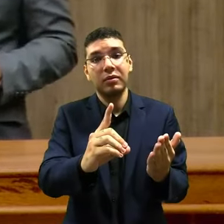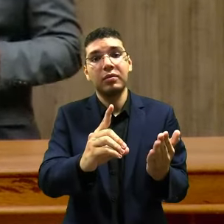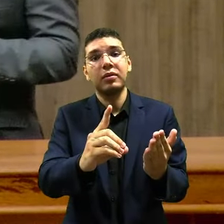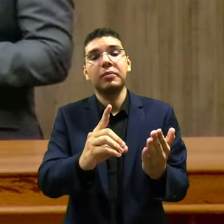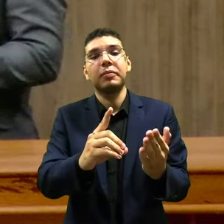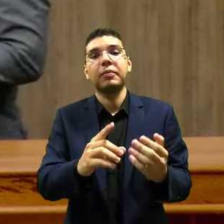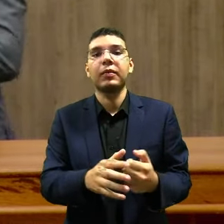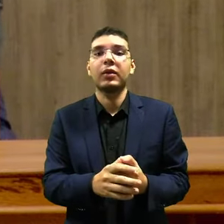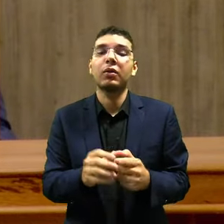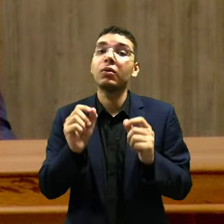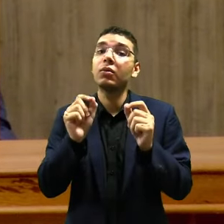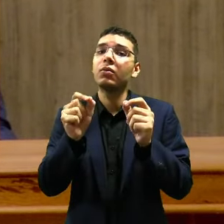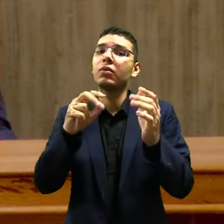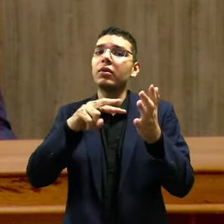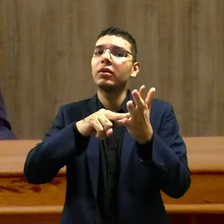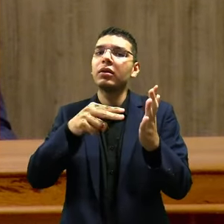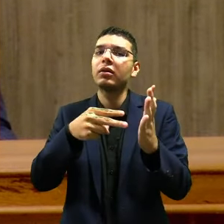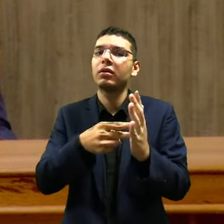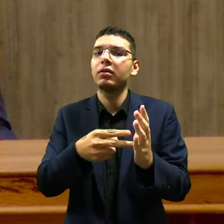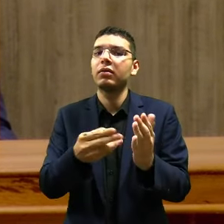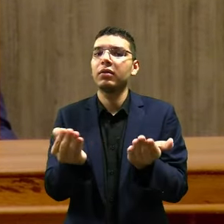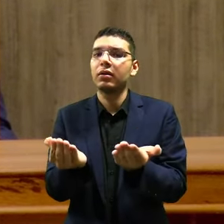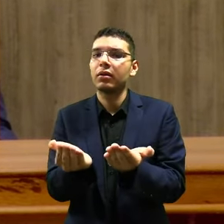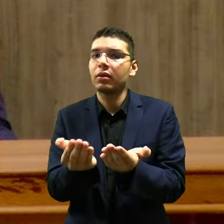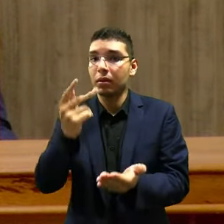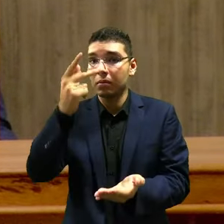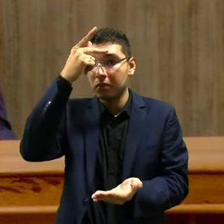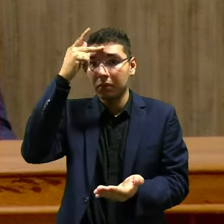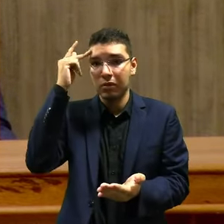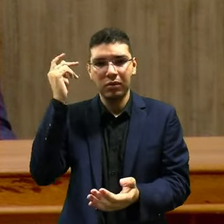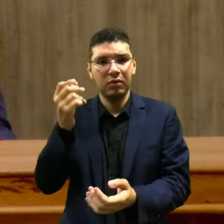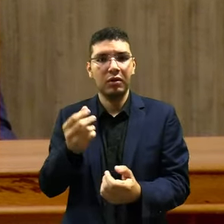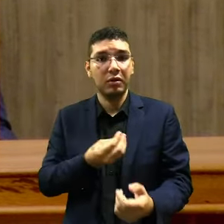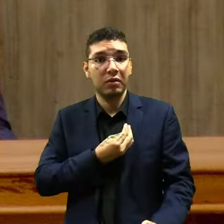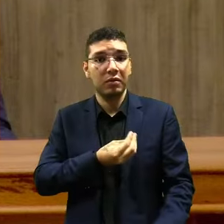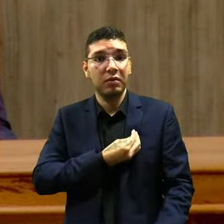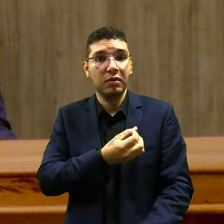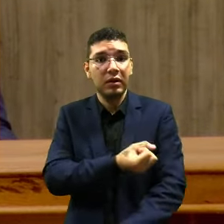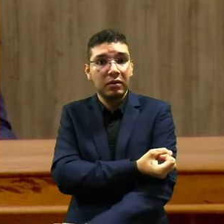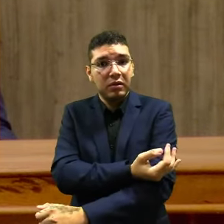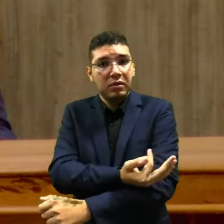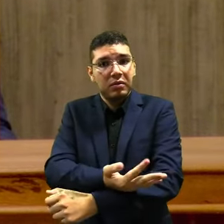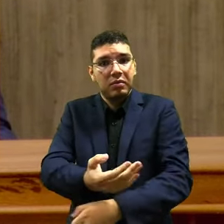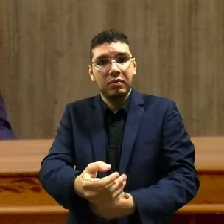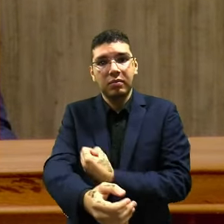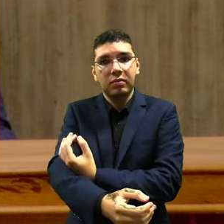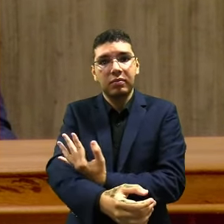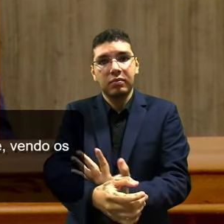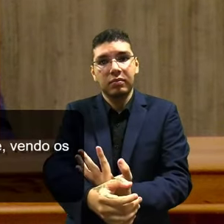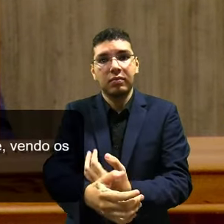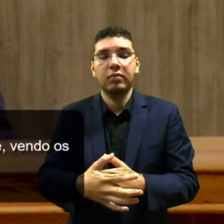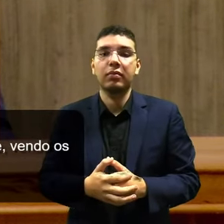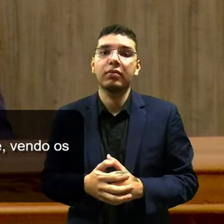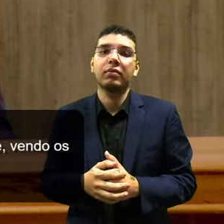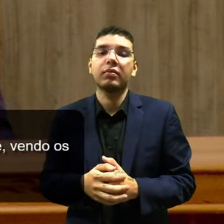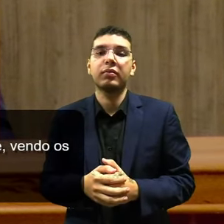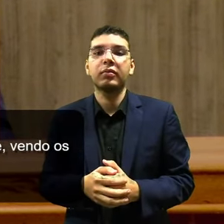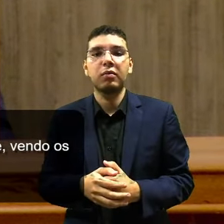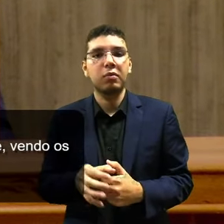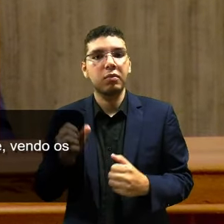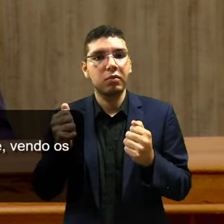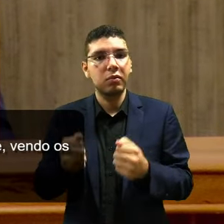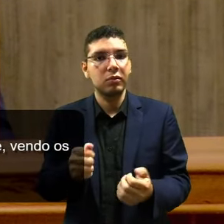8 verso 13 olha um ouvinte emocional como é que diz aí pode ler aí